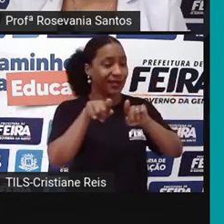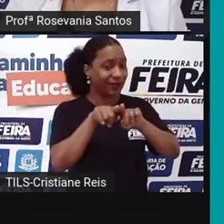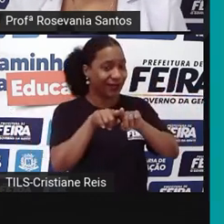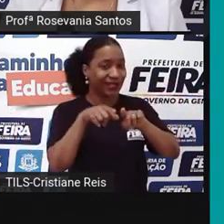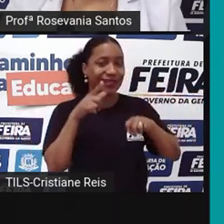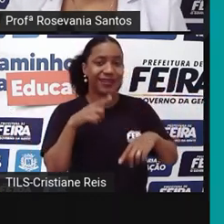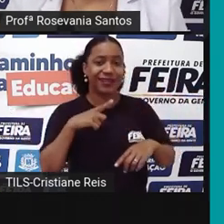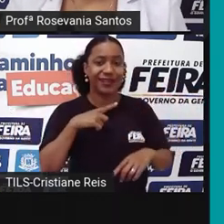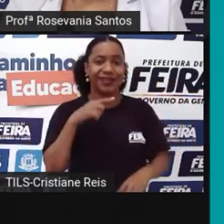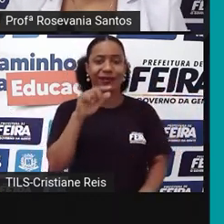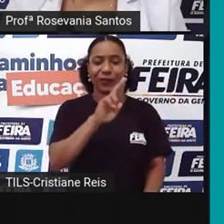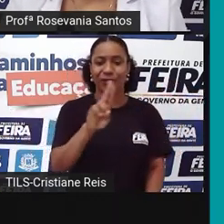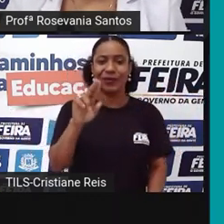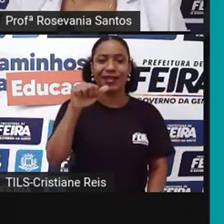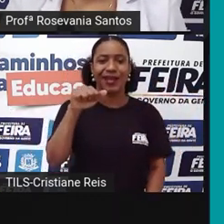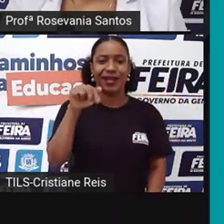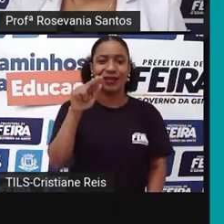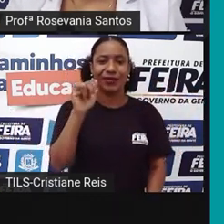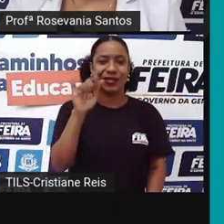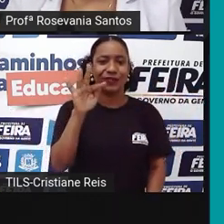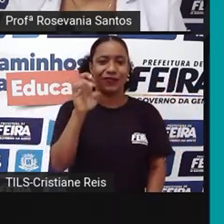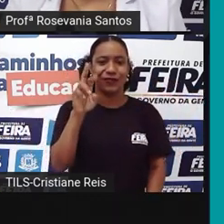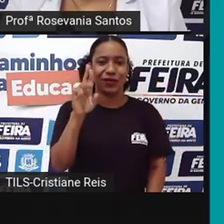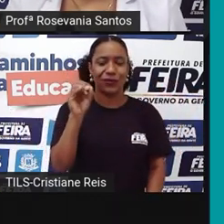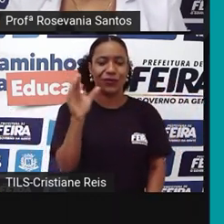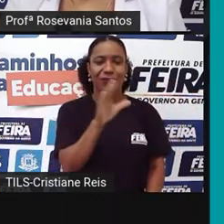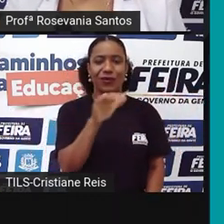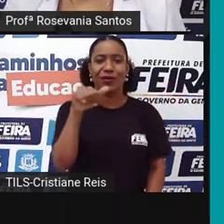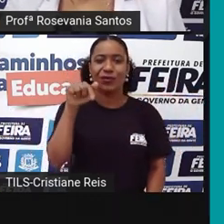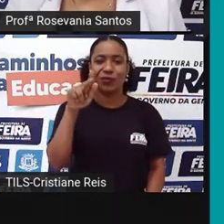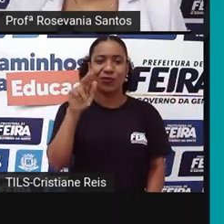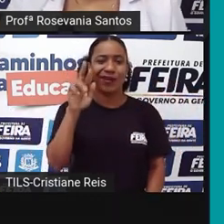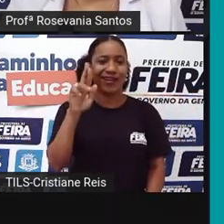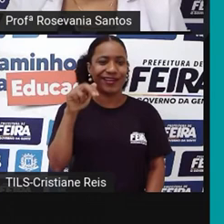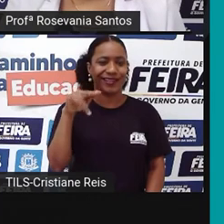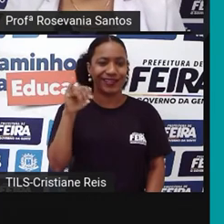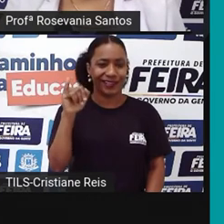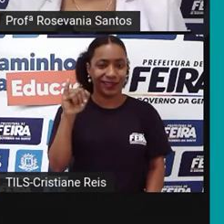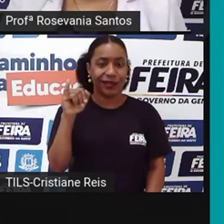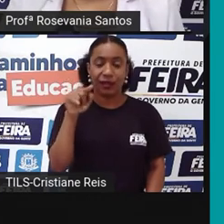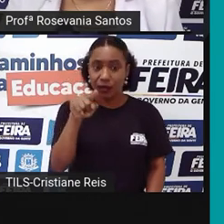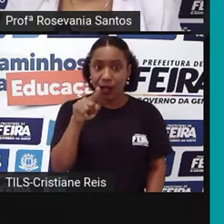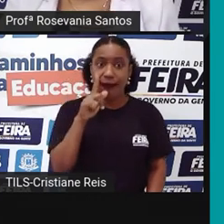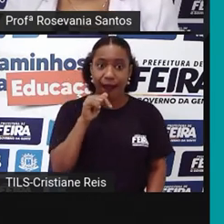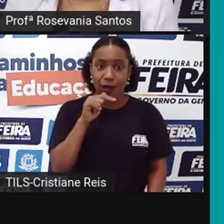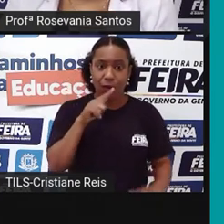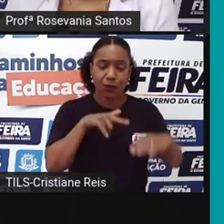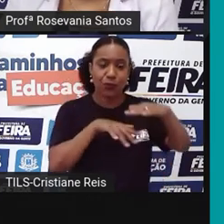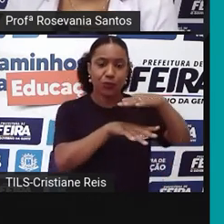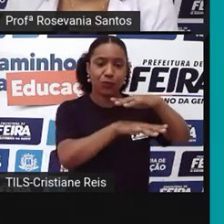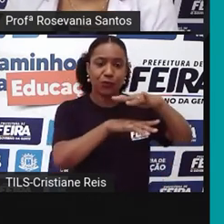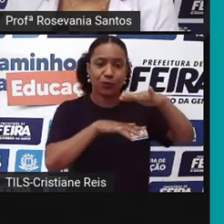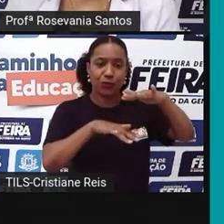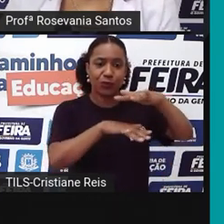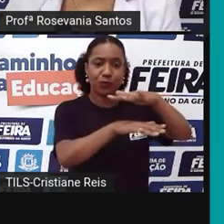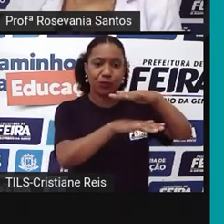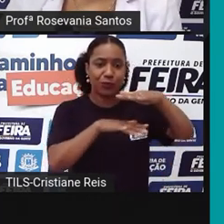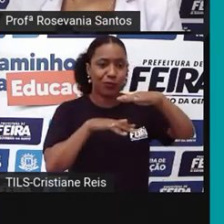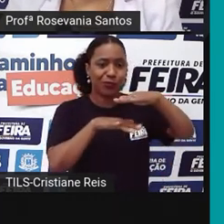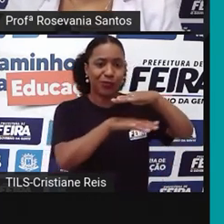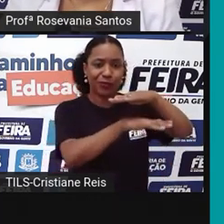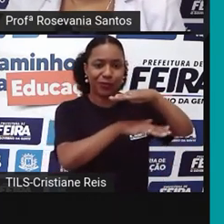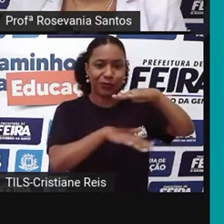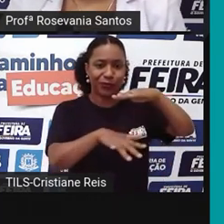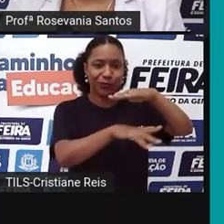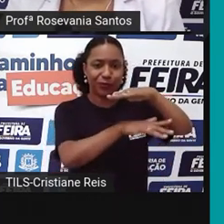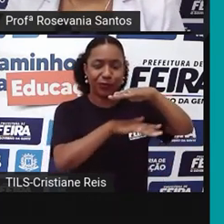Guarani. Olha o tamanho, gente, né, desse aquífero aí, né? Além dos rios, né, da região sul, existe o aquífero Guarani, que é uma